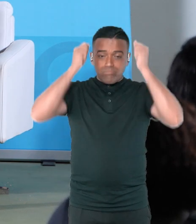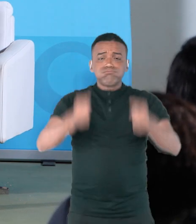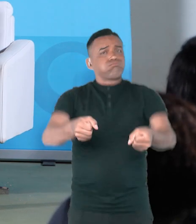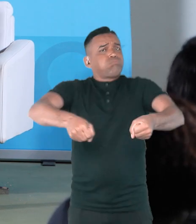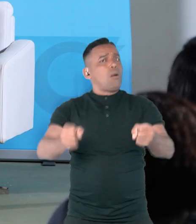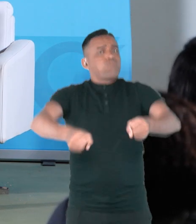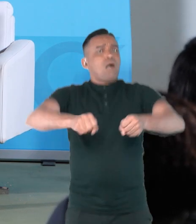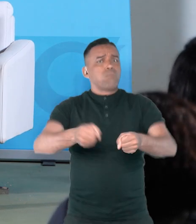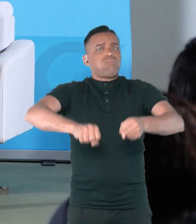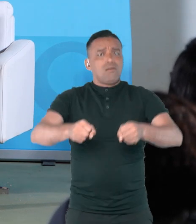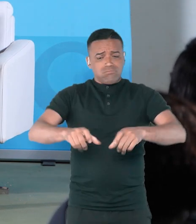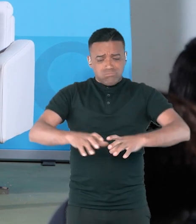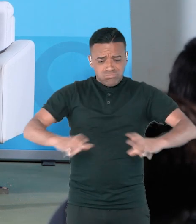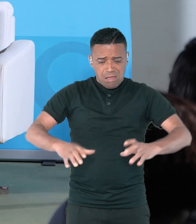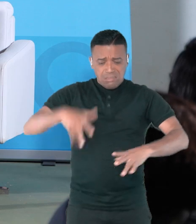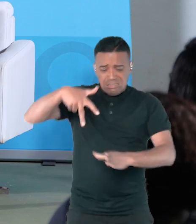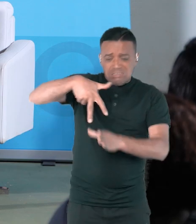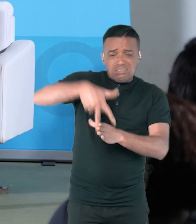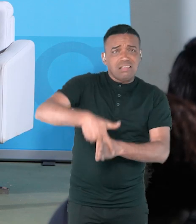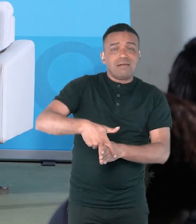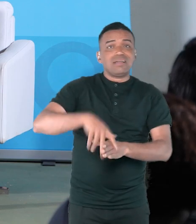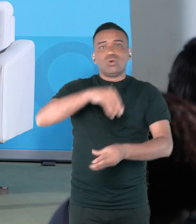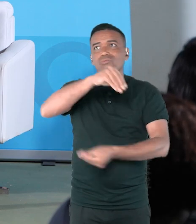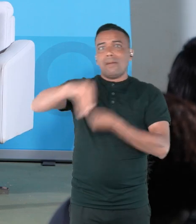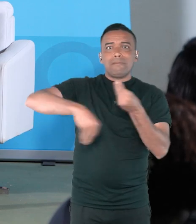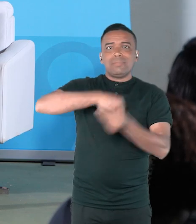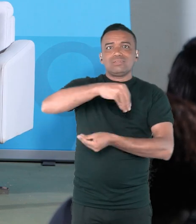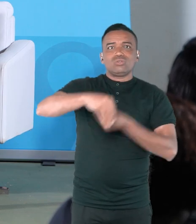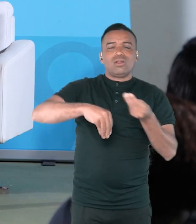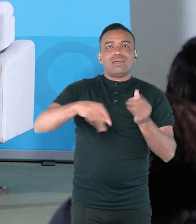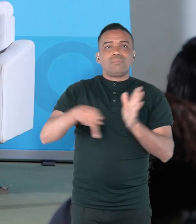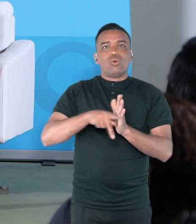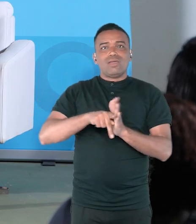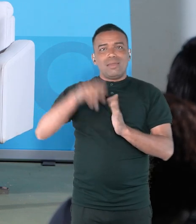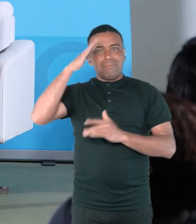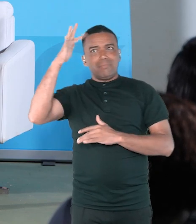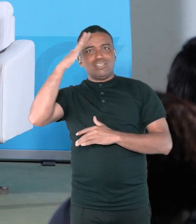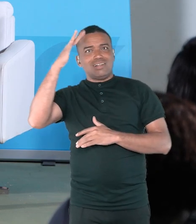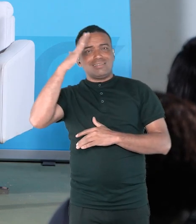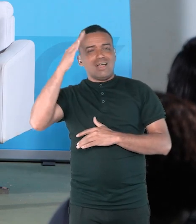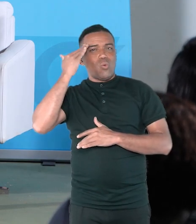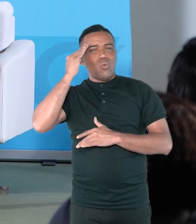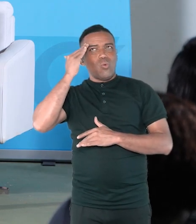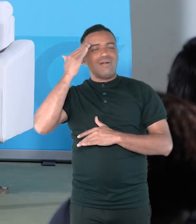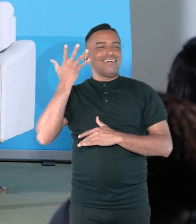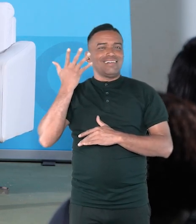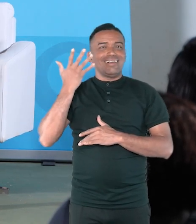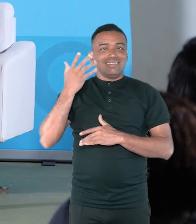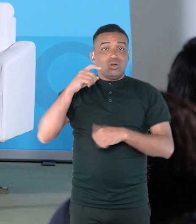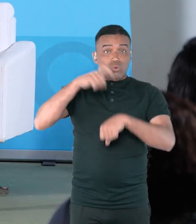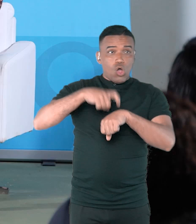sem sela, no pelo só. É verdade, mas aí eu misturei com o que eu só imaginei, só para